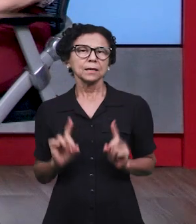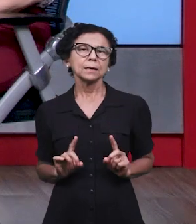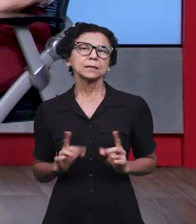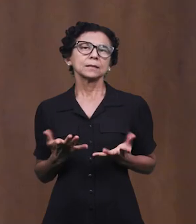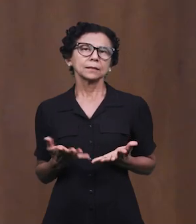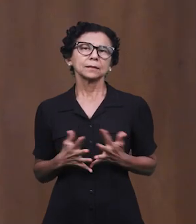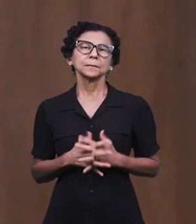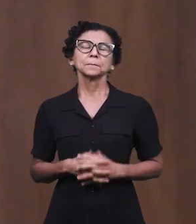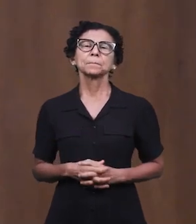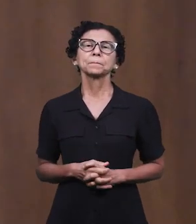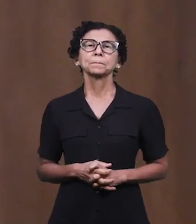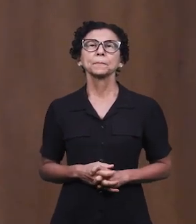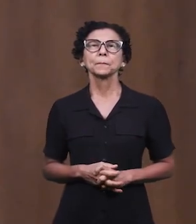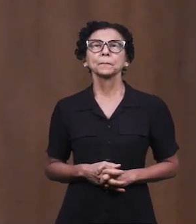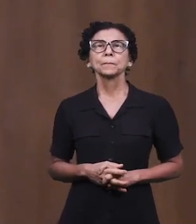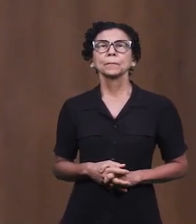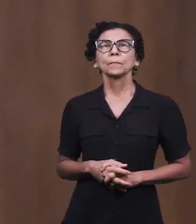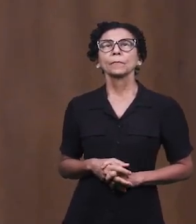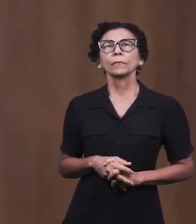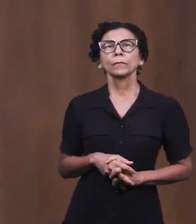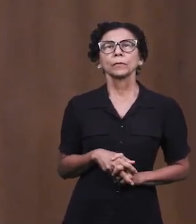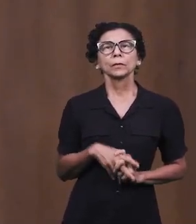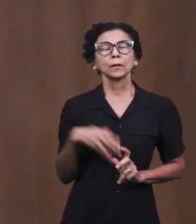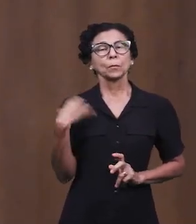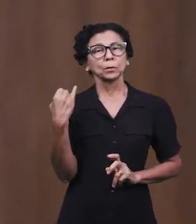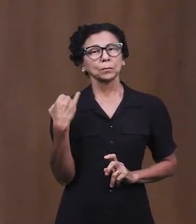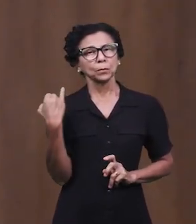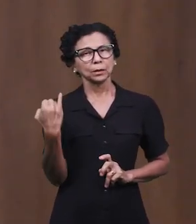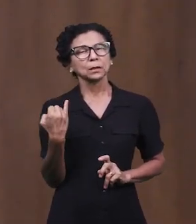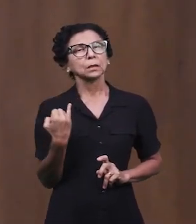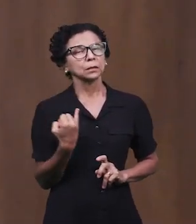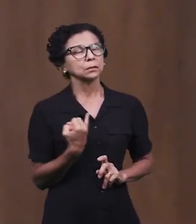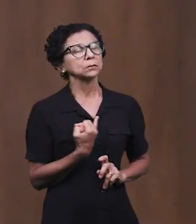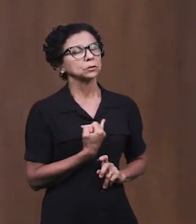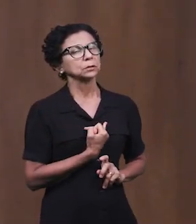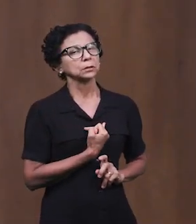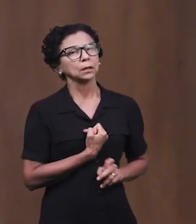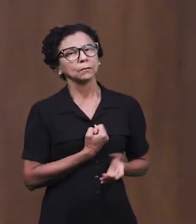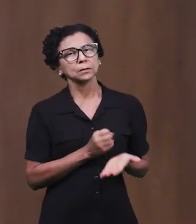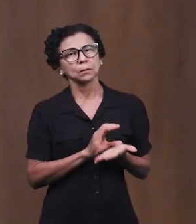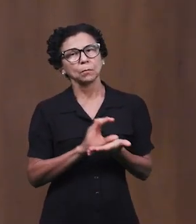né, de fazer esse investimento, né, doutora?